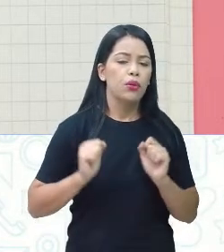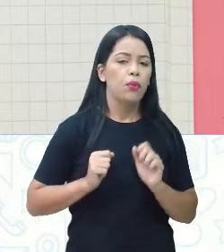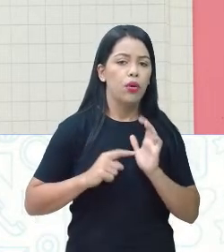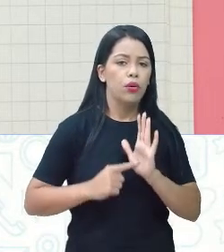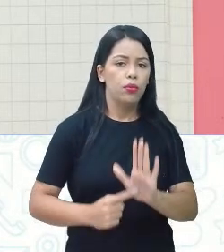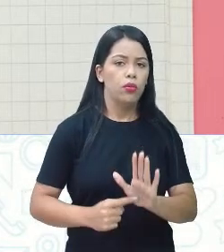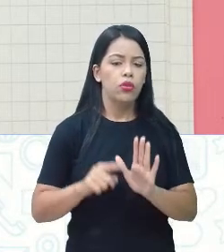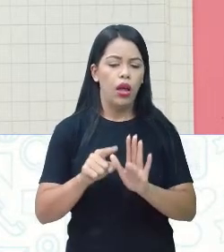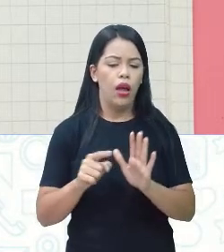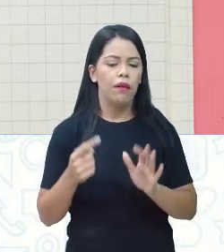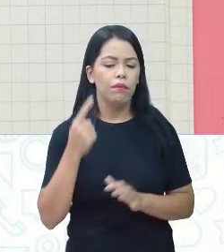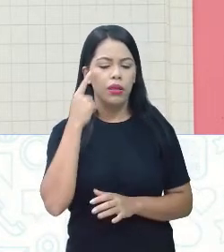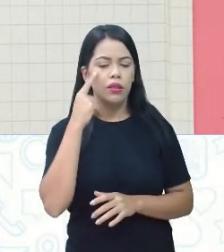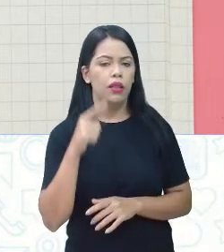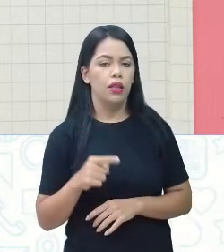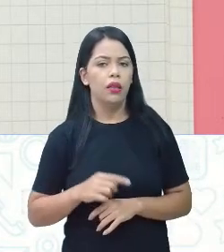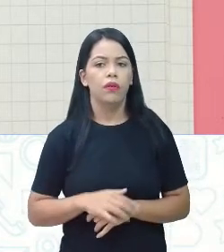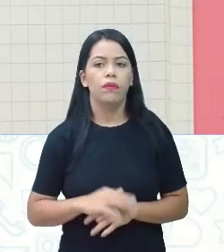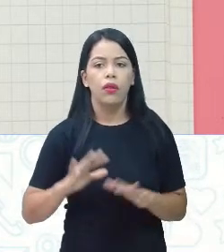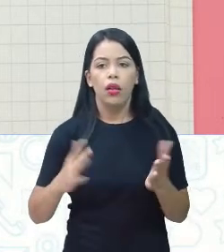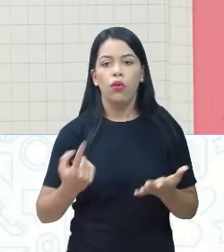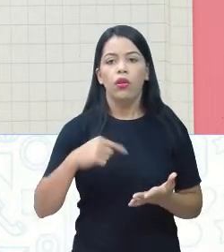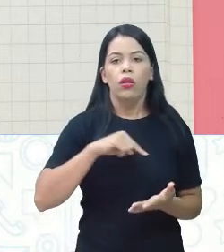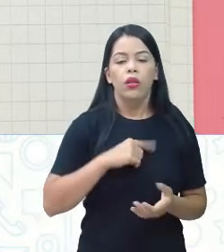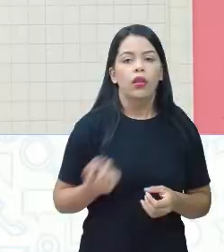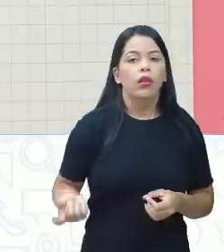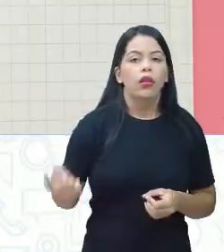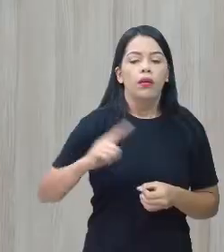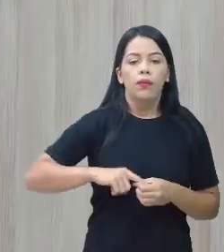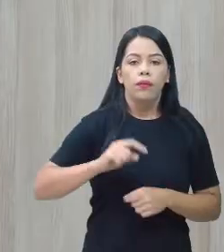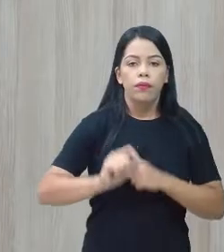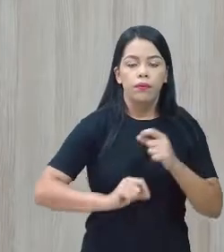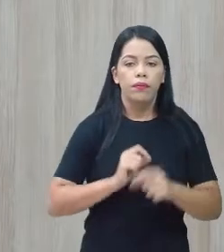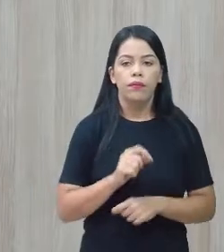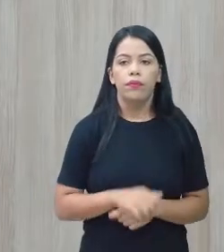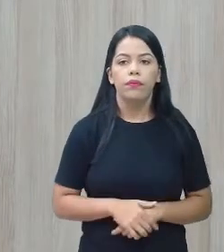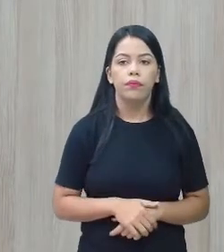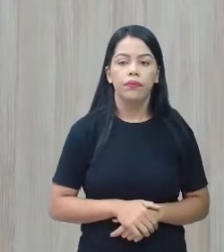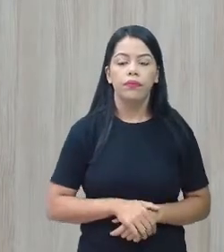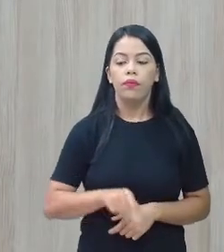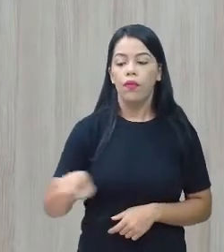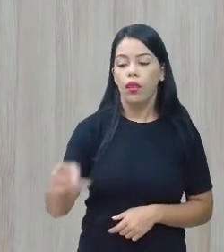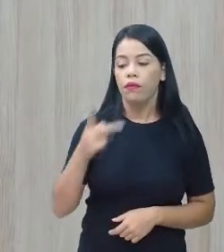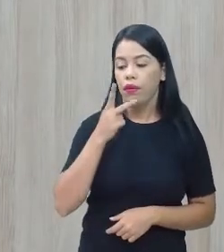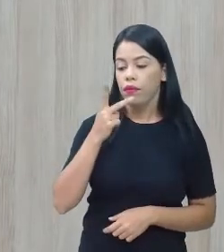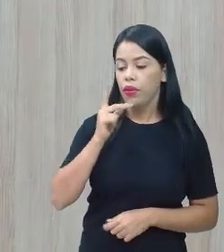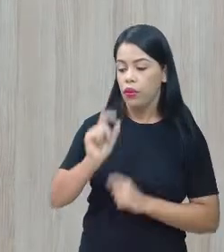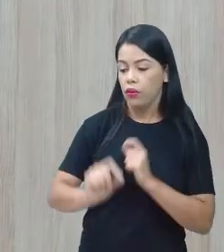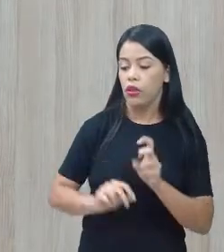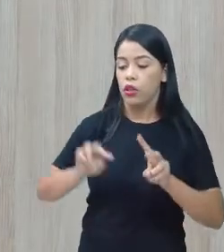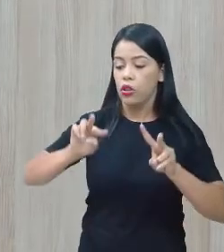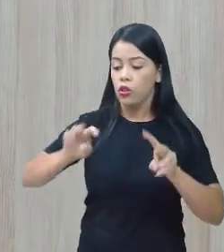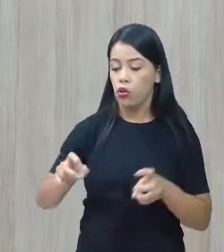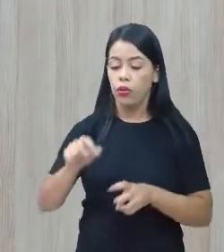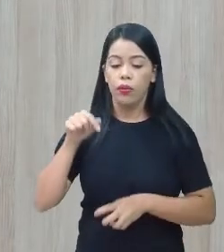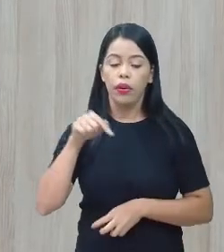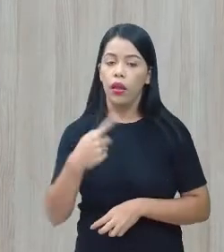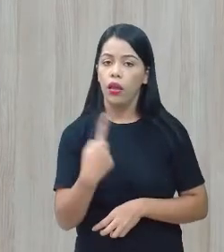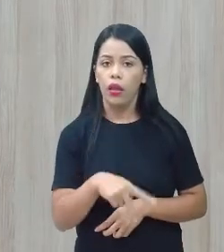essa conclusão? Quando a gente volta, ele vai falando sobre